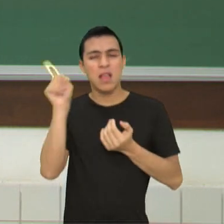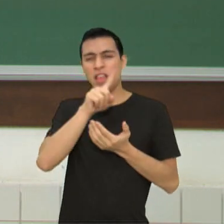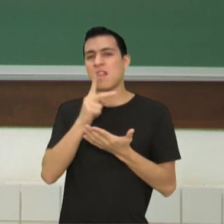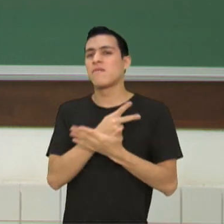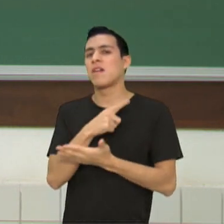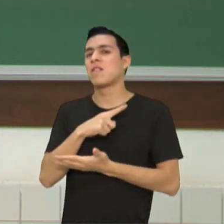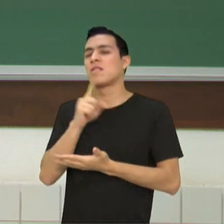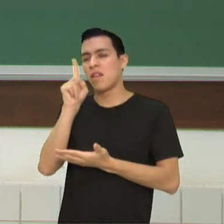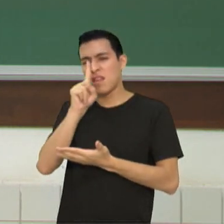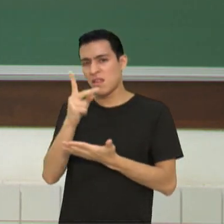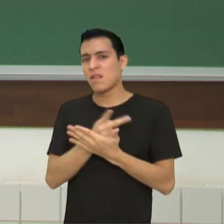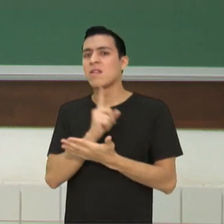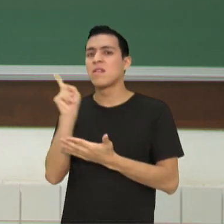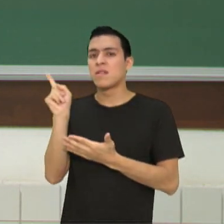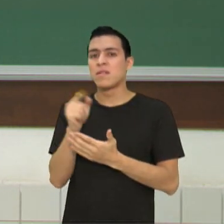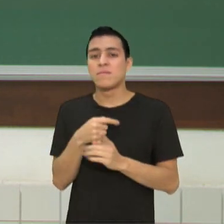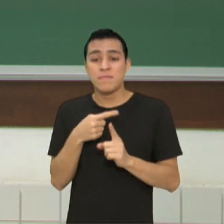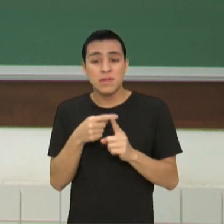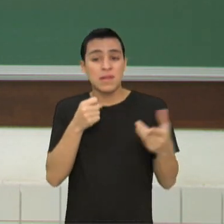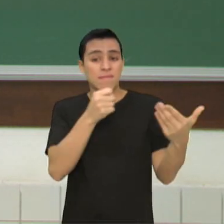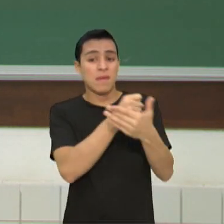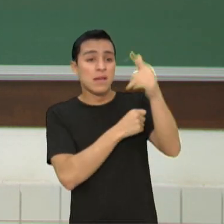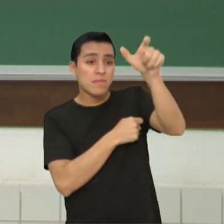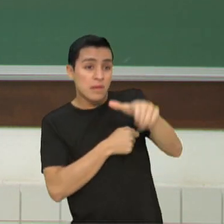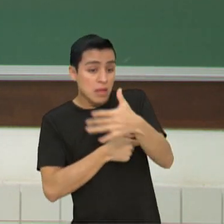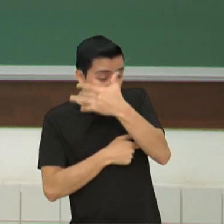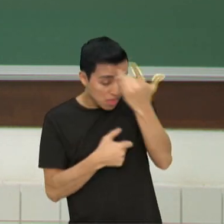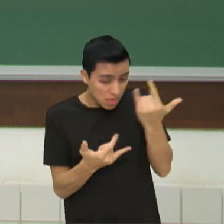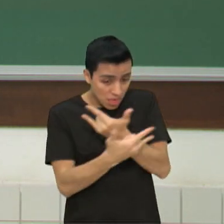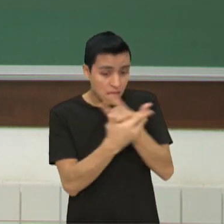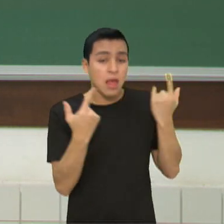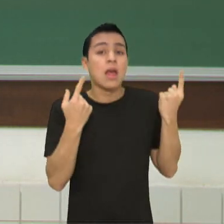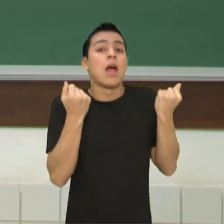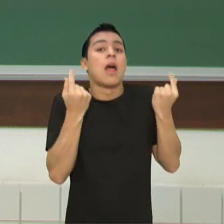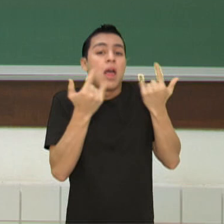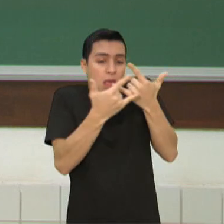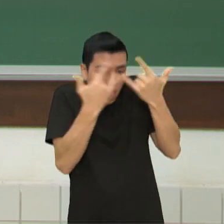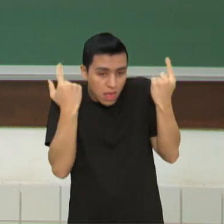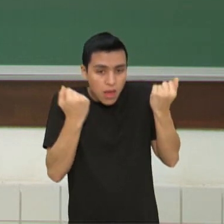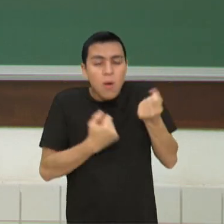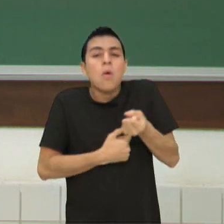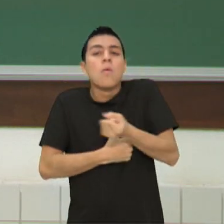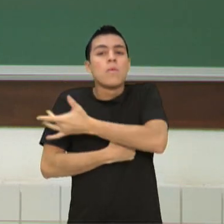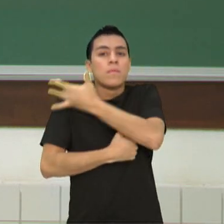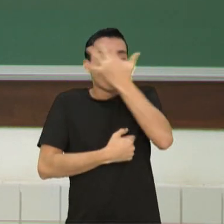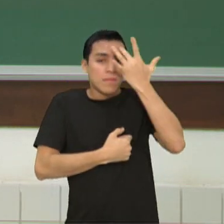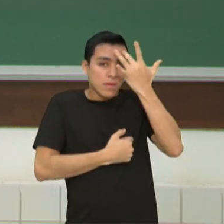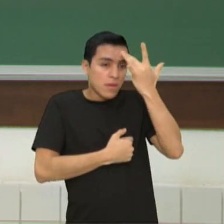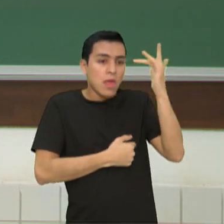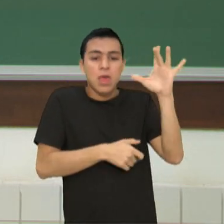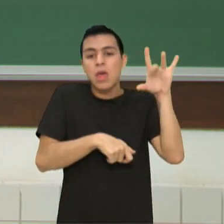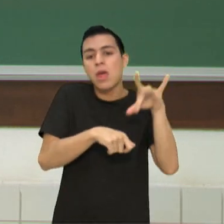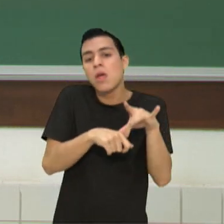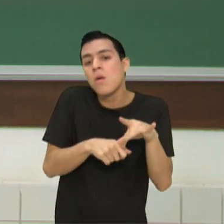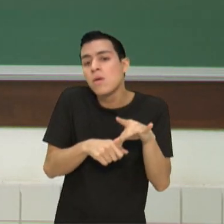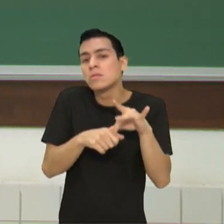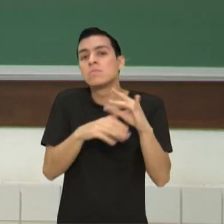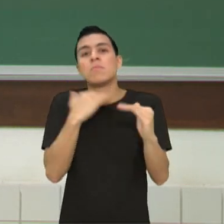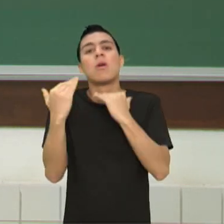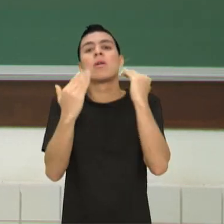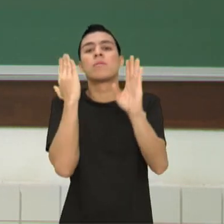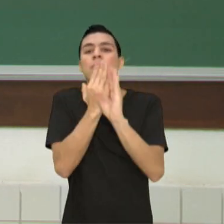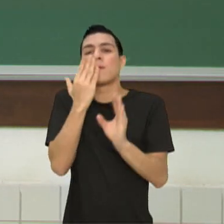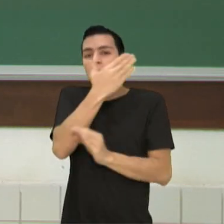erro. Que foi feito com base em alguém que foi ambicioso por dinheiro. Quantas pessoas não pegaram doenças letais e não